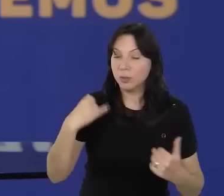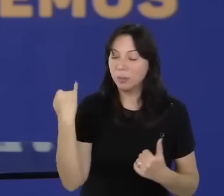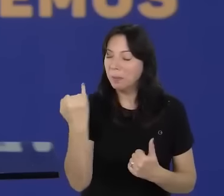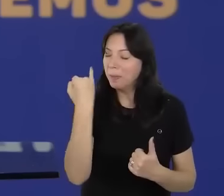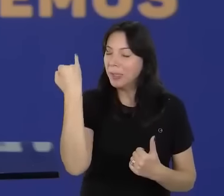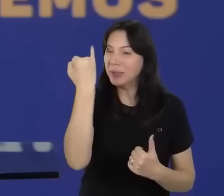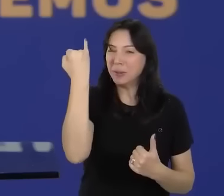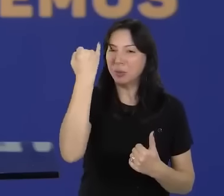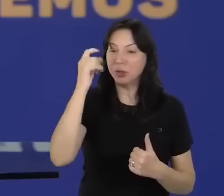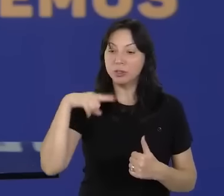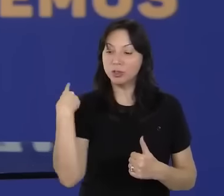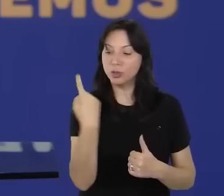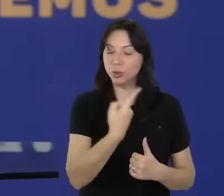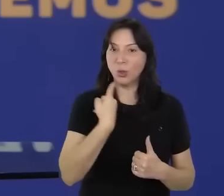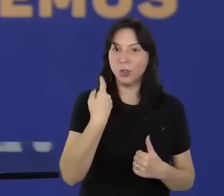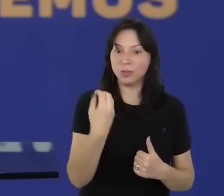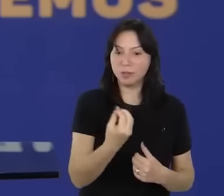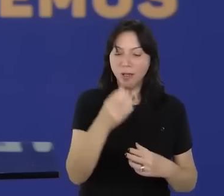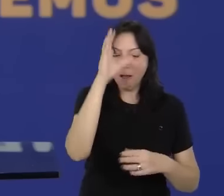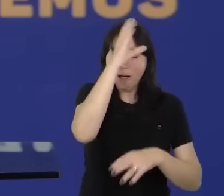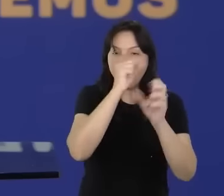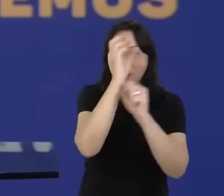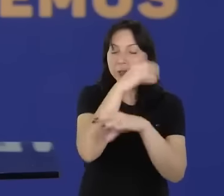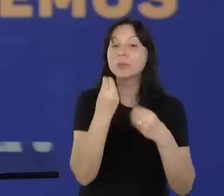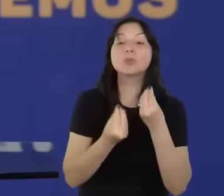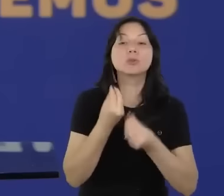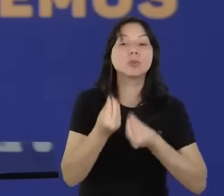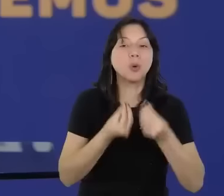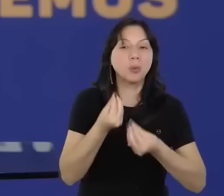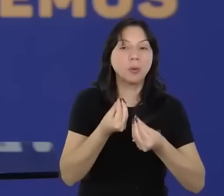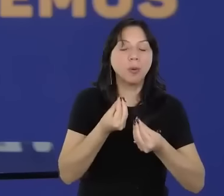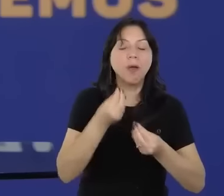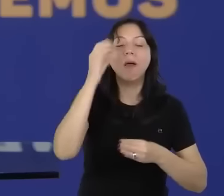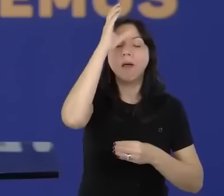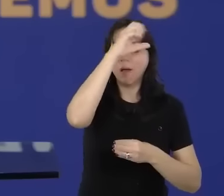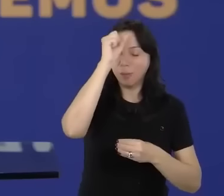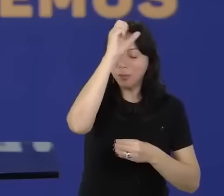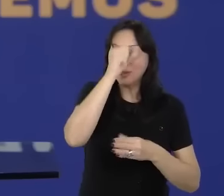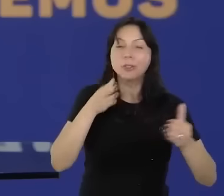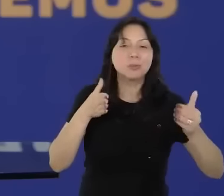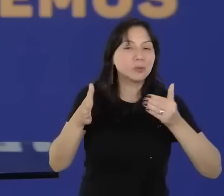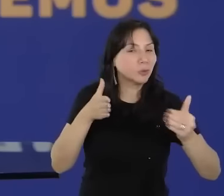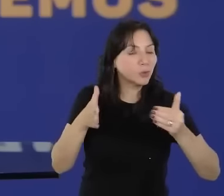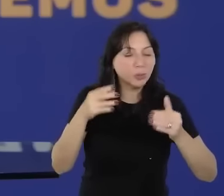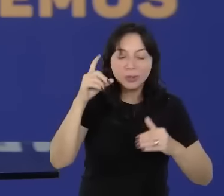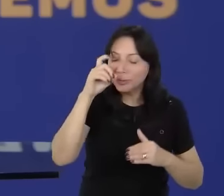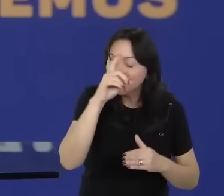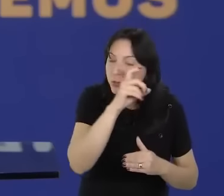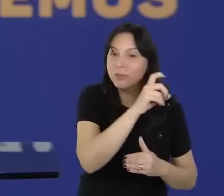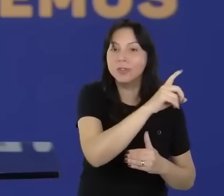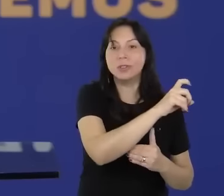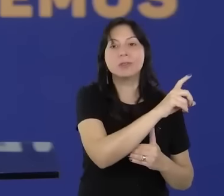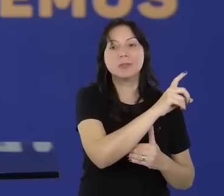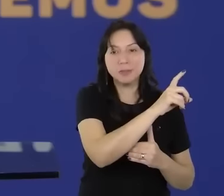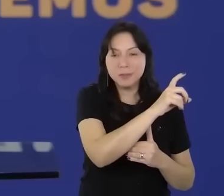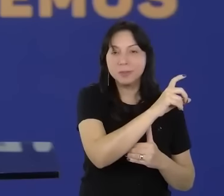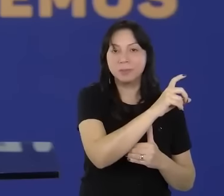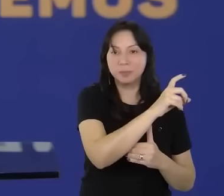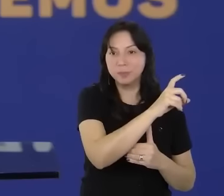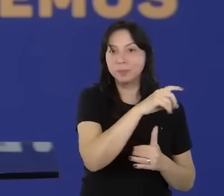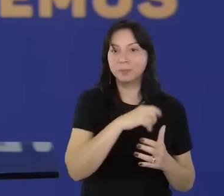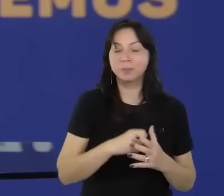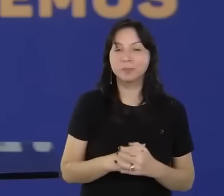nós as aprendemos exatamente quando estamos assolados por ventos contrários ou por tempestades borrascosas que